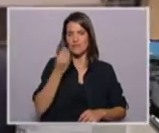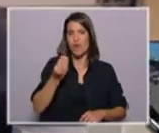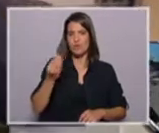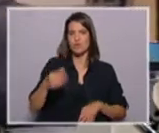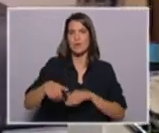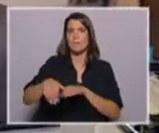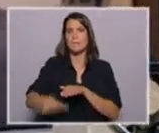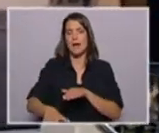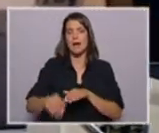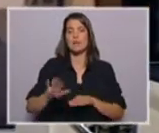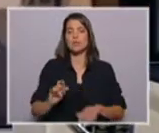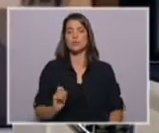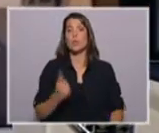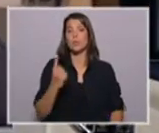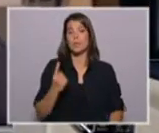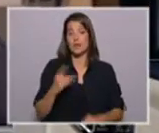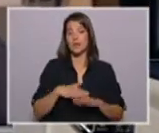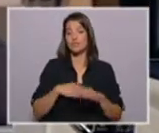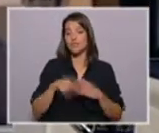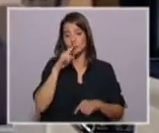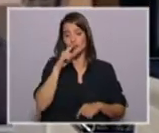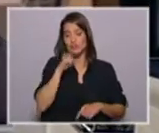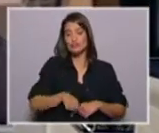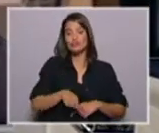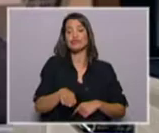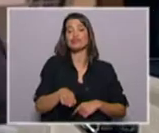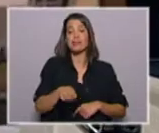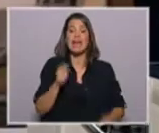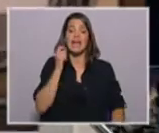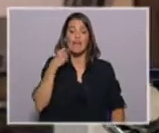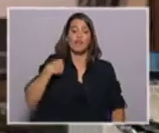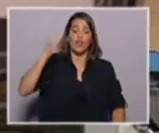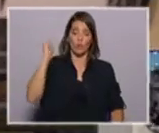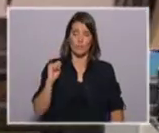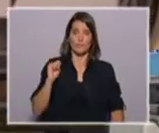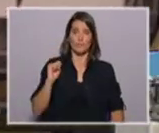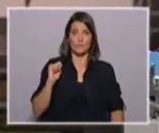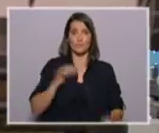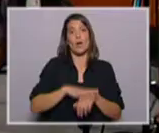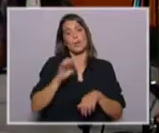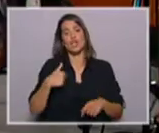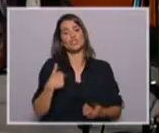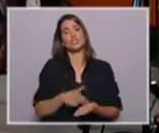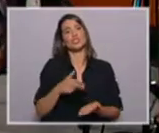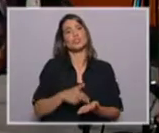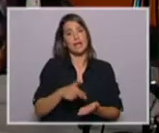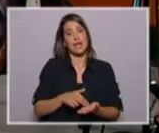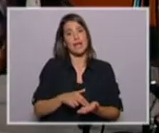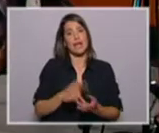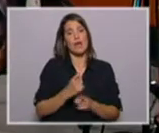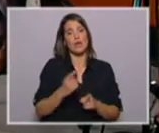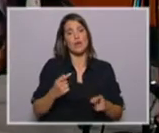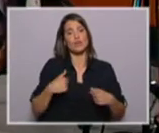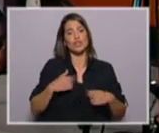na Lua, mas o primeiro a fazer um pequeno xixizinho na Lua fui eu. E por isso é que eu esperei, porque eu estava, no fundo, a